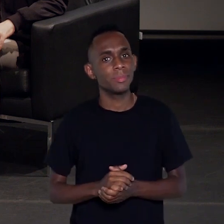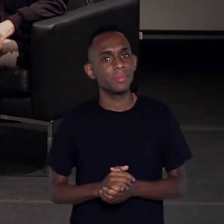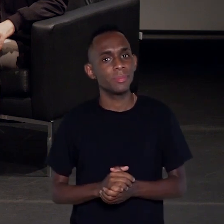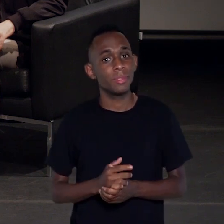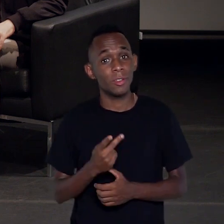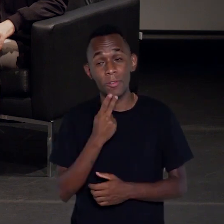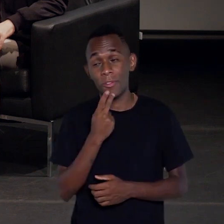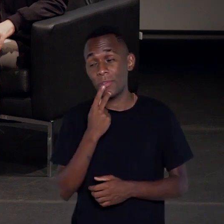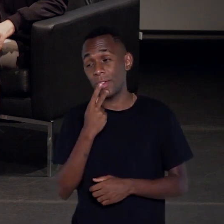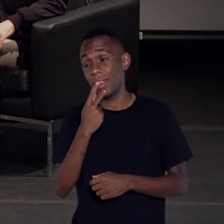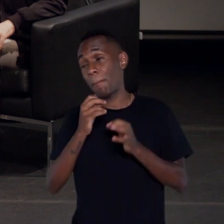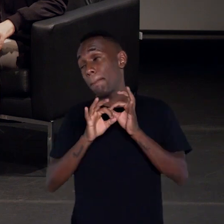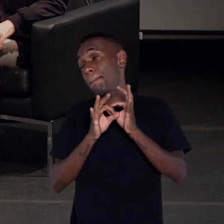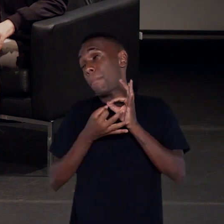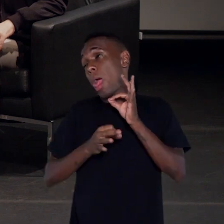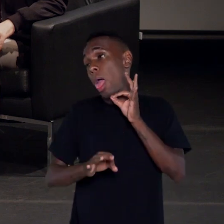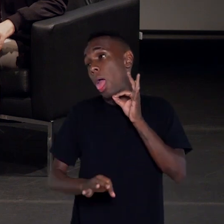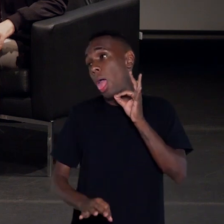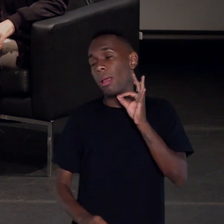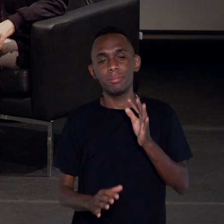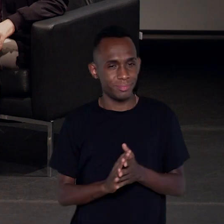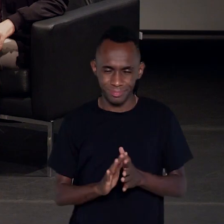Vou falar mais que o Fidel Castro, né?